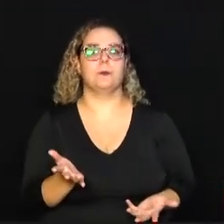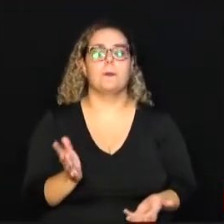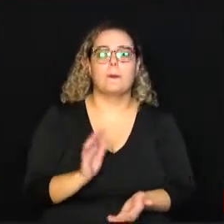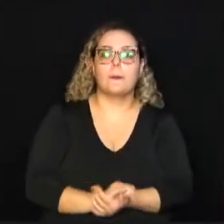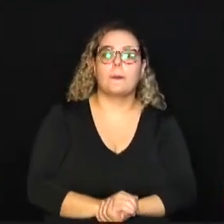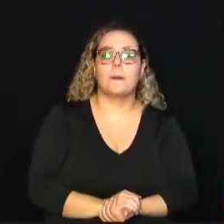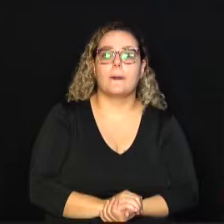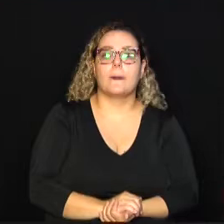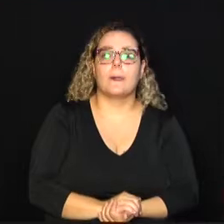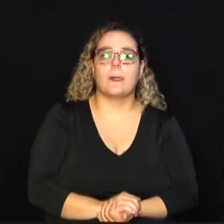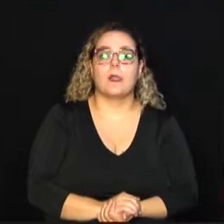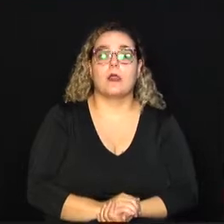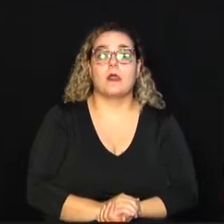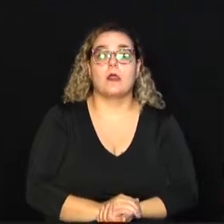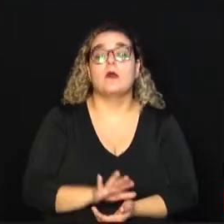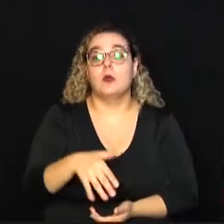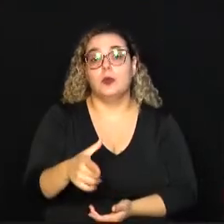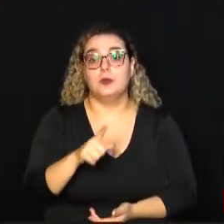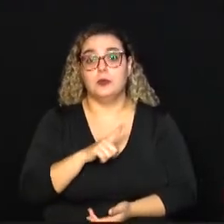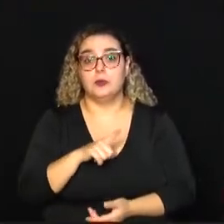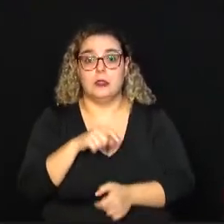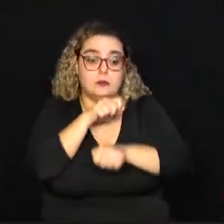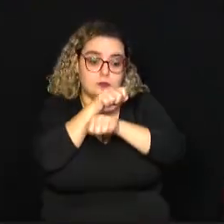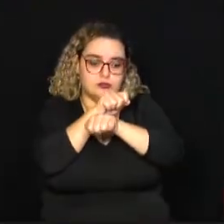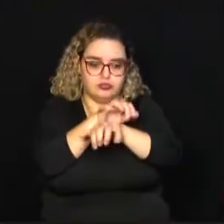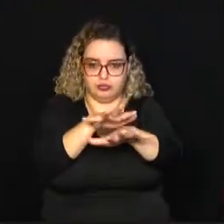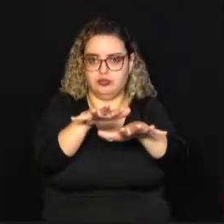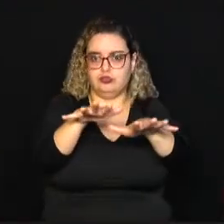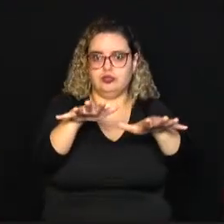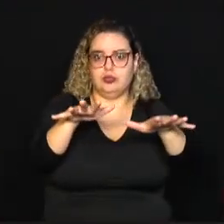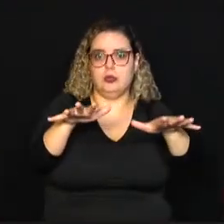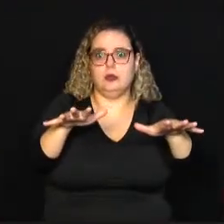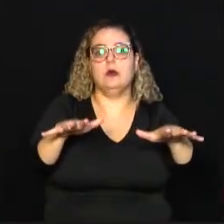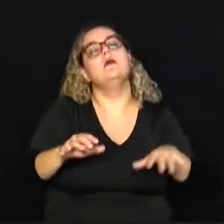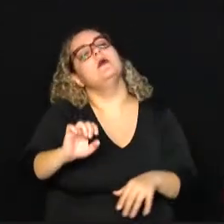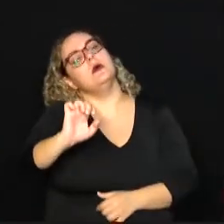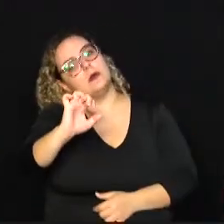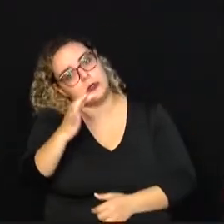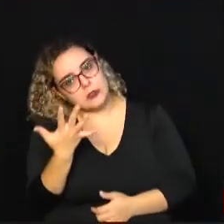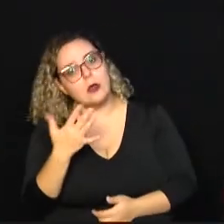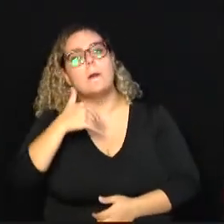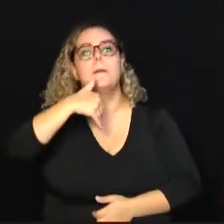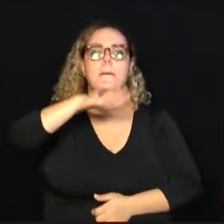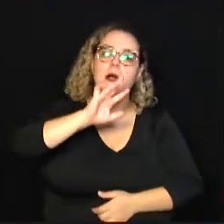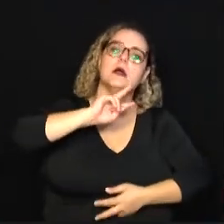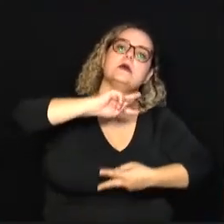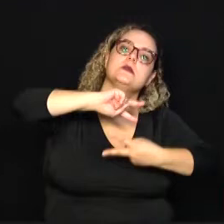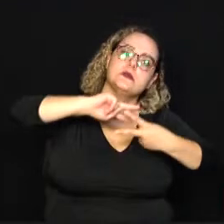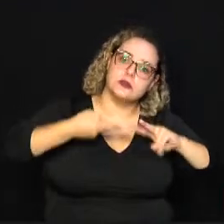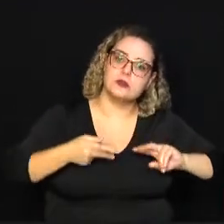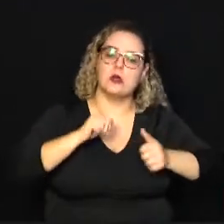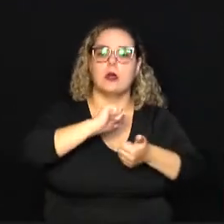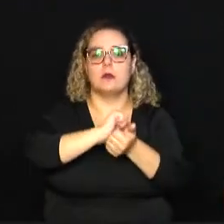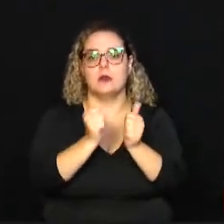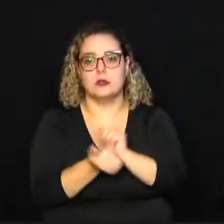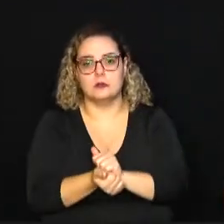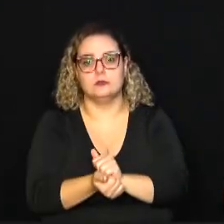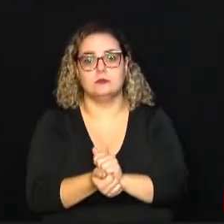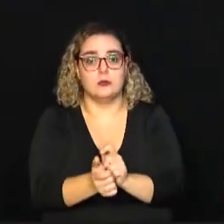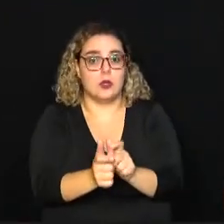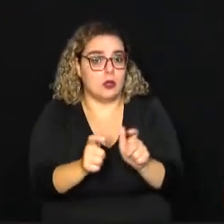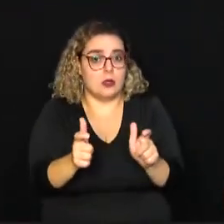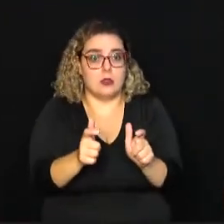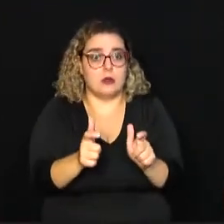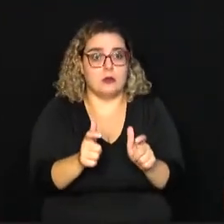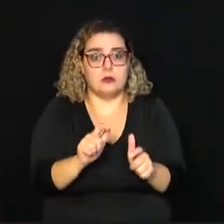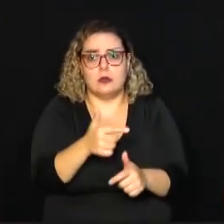então, onde tem disseminação plena do vírus, vão acontecer mais mutações. E tem a maior parte das mutações, elas não provocam